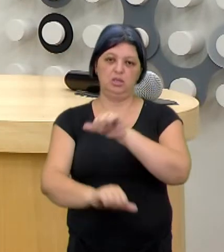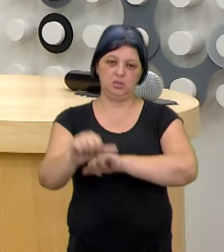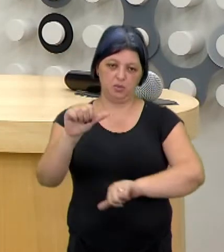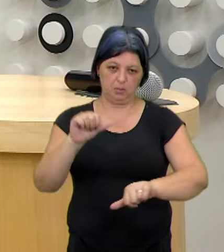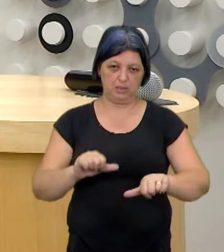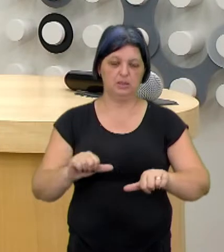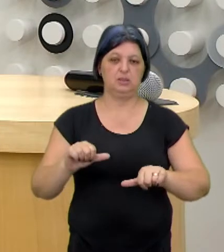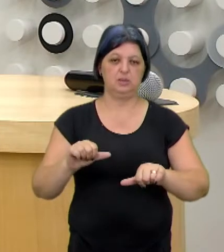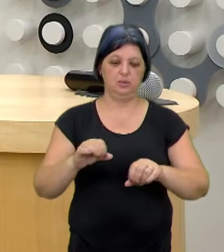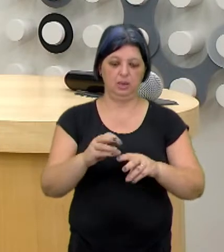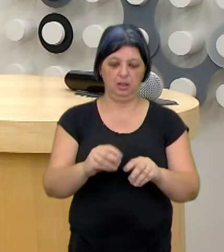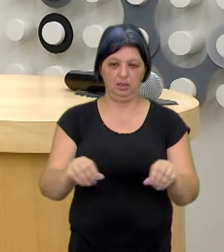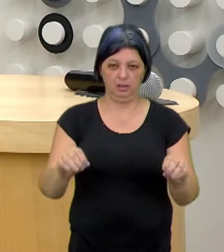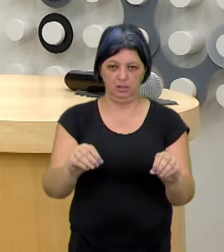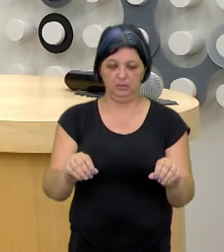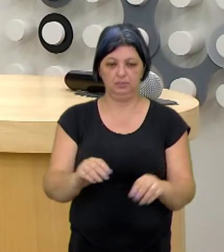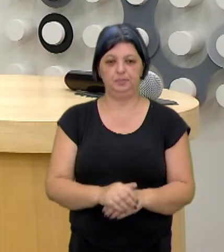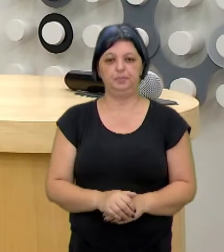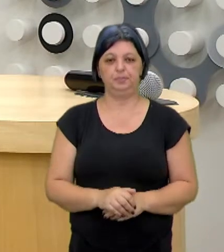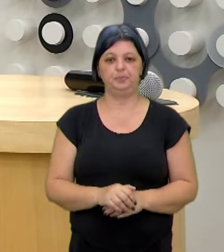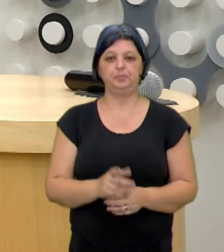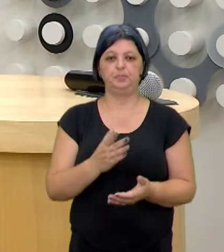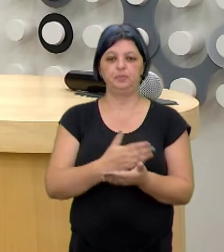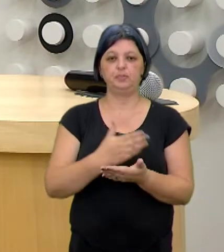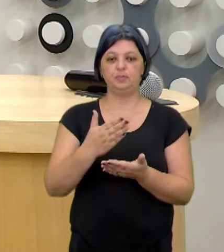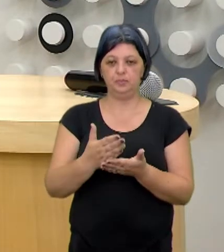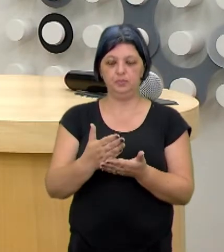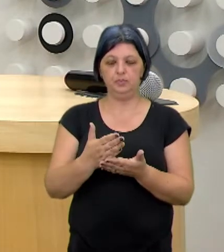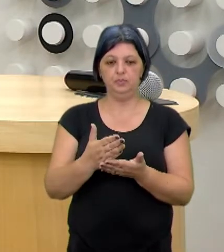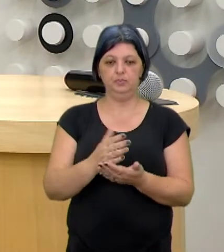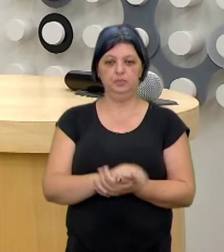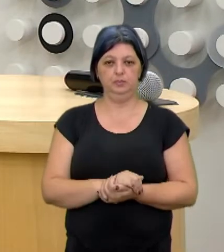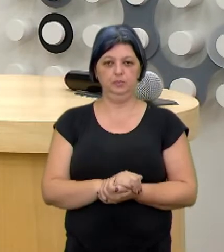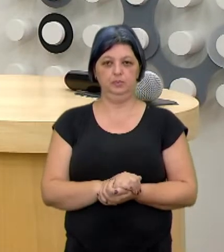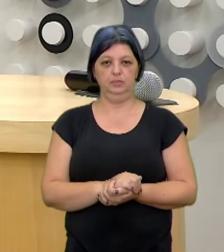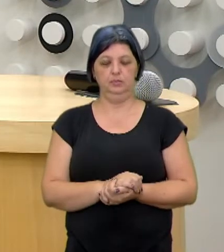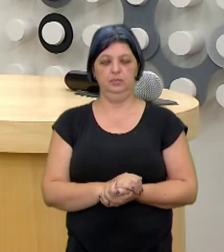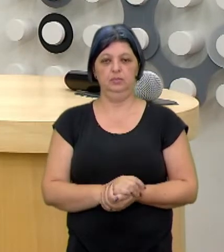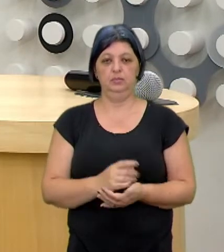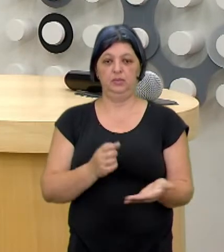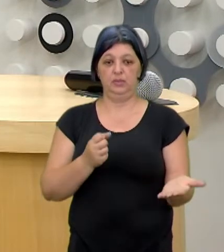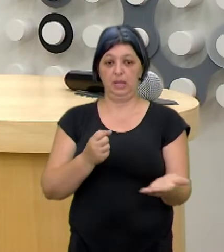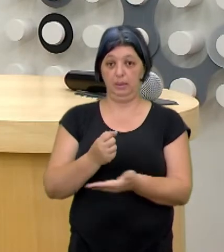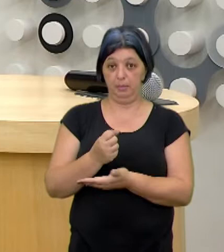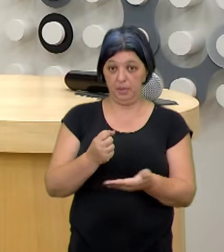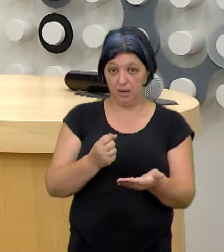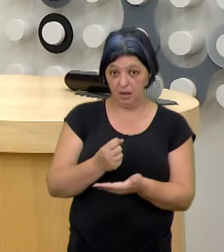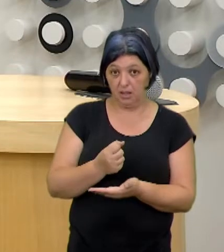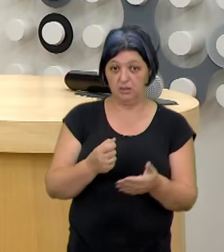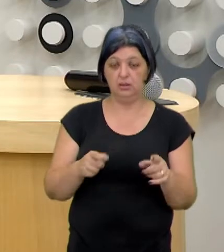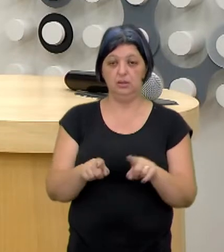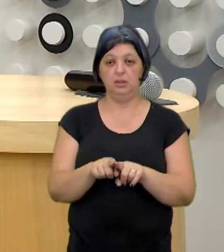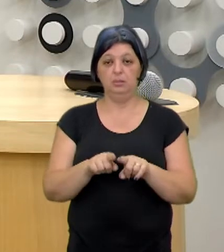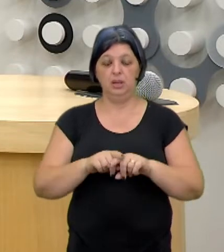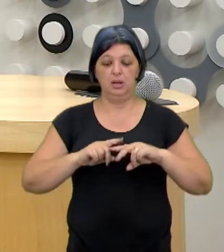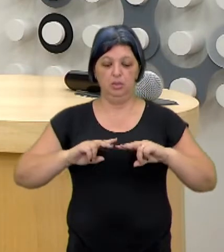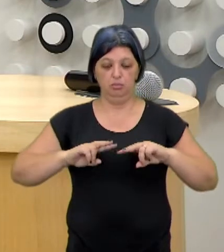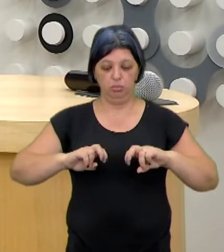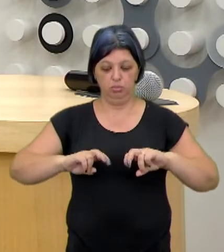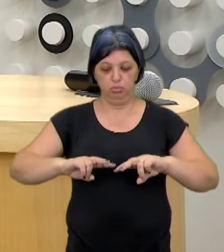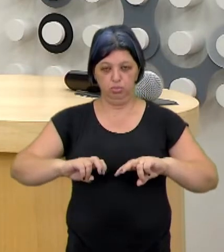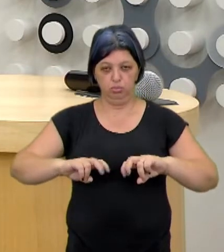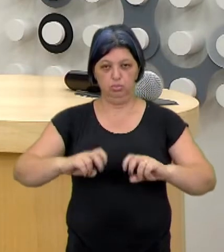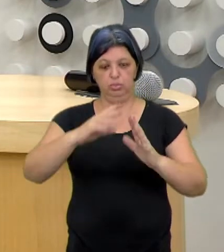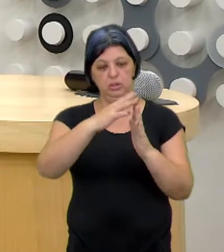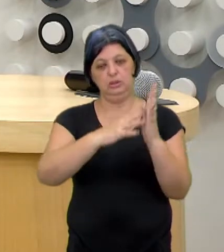Então, a introdução, nós vamos dar essa iniciação, mas baseando-se bem, né, e destrinchando até, né, essa